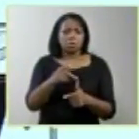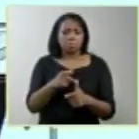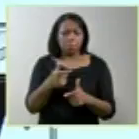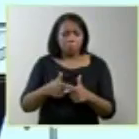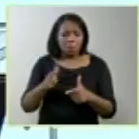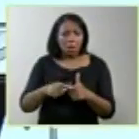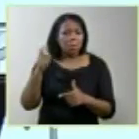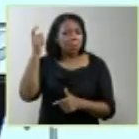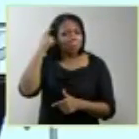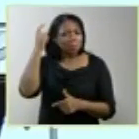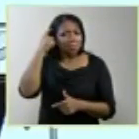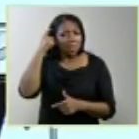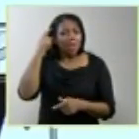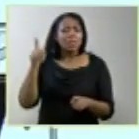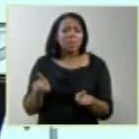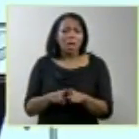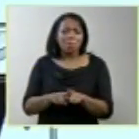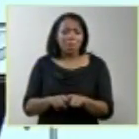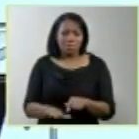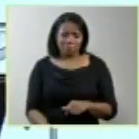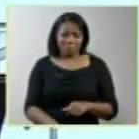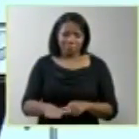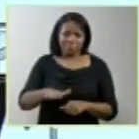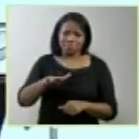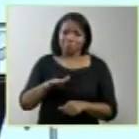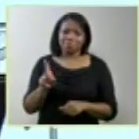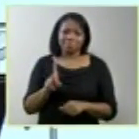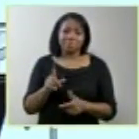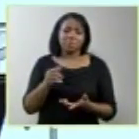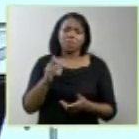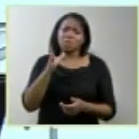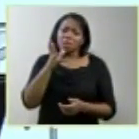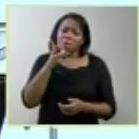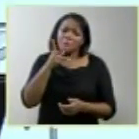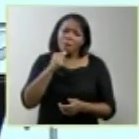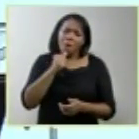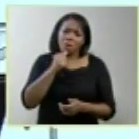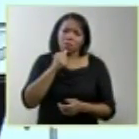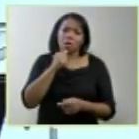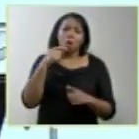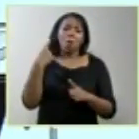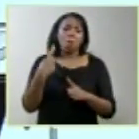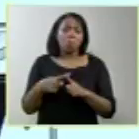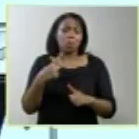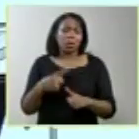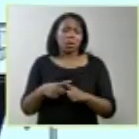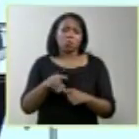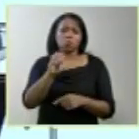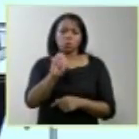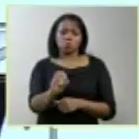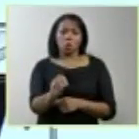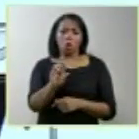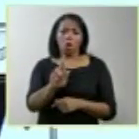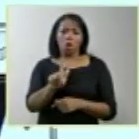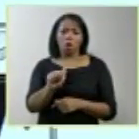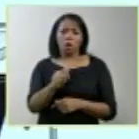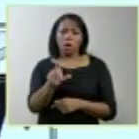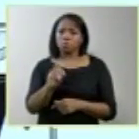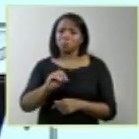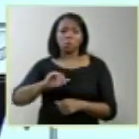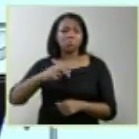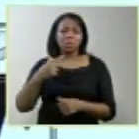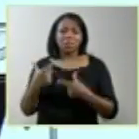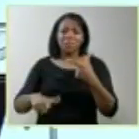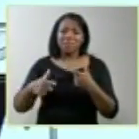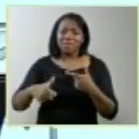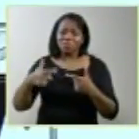nascem com retardo de crescimento intrauterino, de modo que os órgãos deles não são órgãos que possam ser